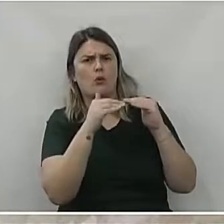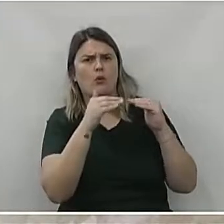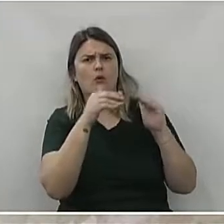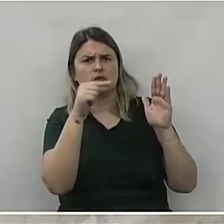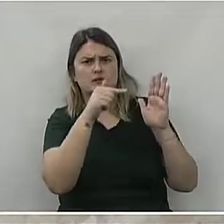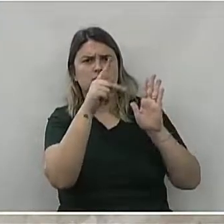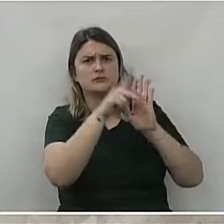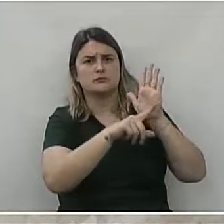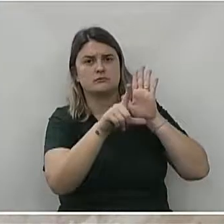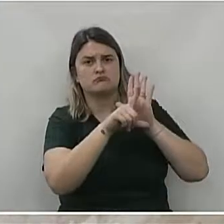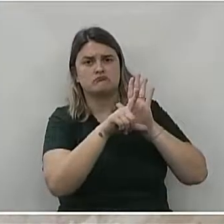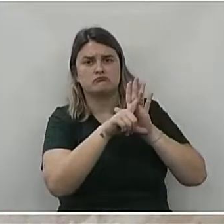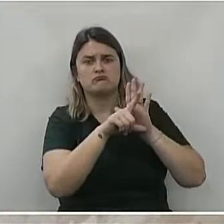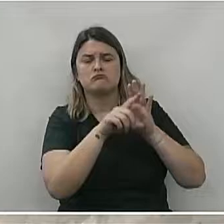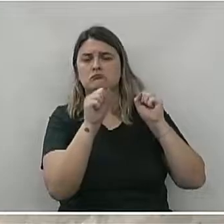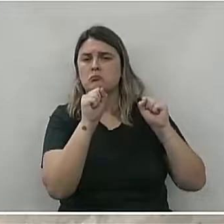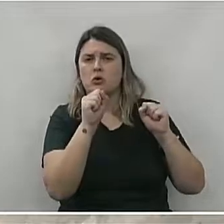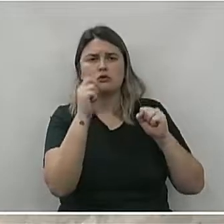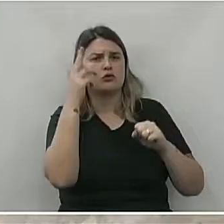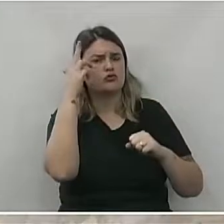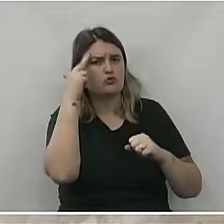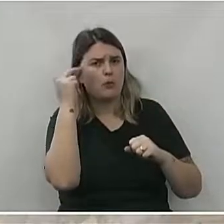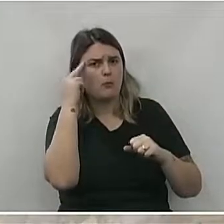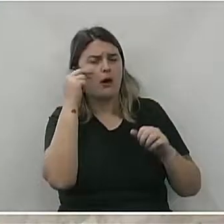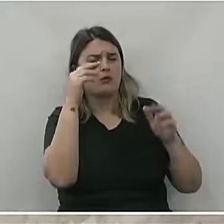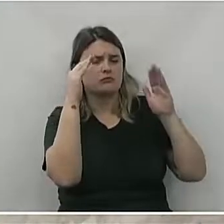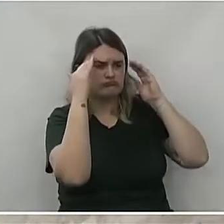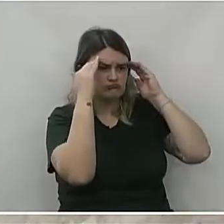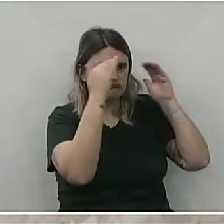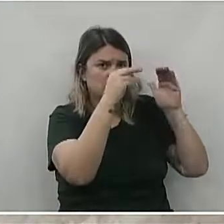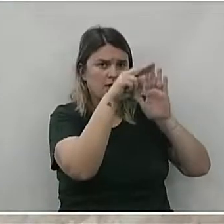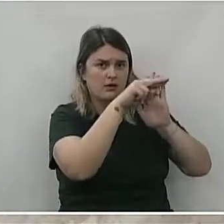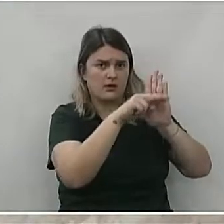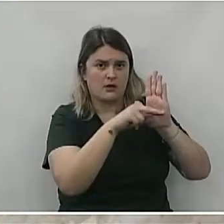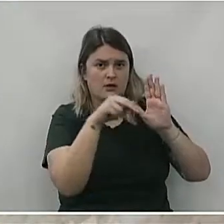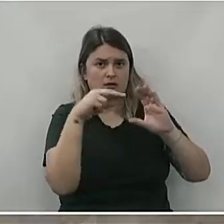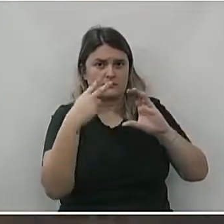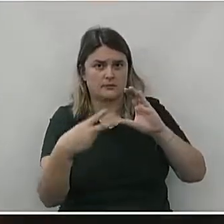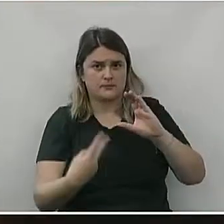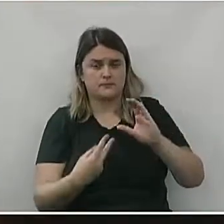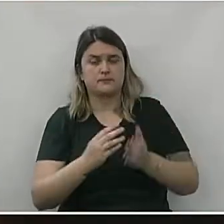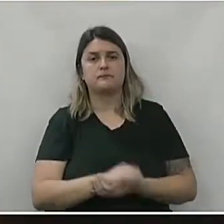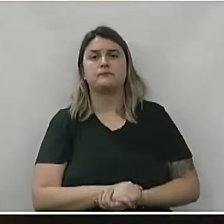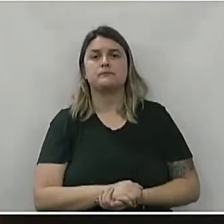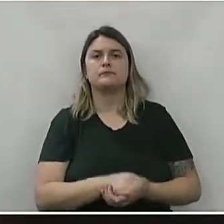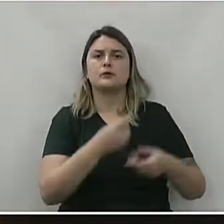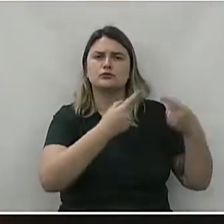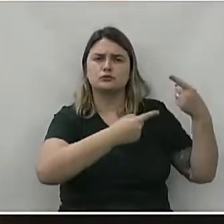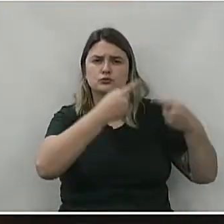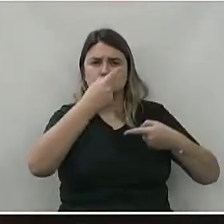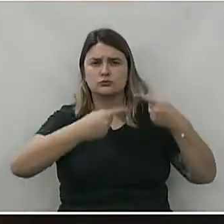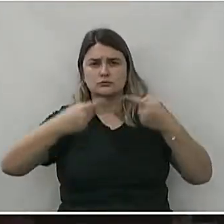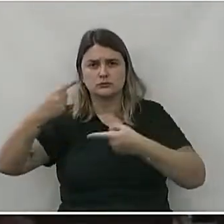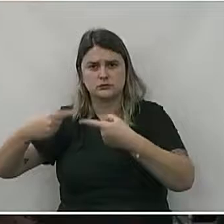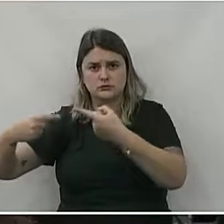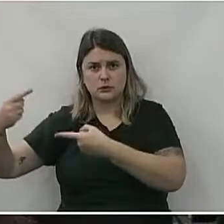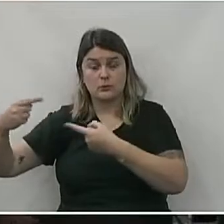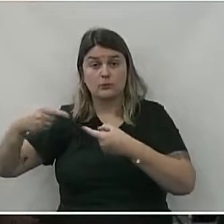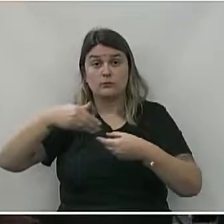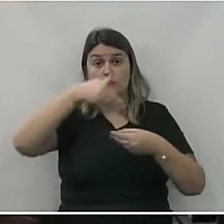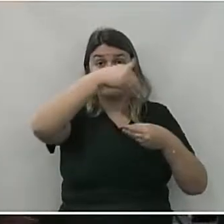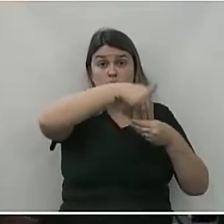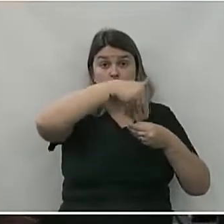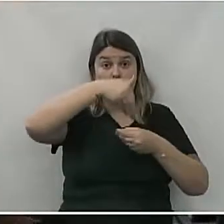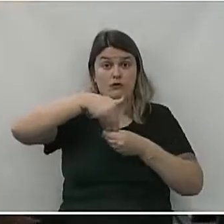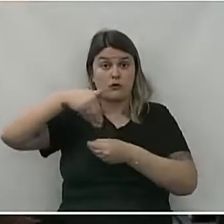favorável ao projeto em questão, devendo mesmo seguir os trâmites do regimento. É o parecer. Em discussão? Em votação,